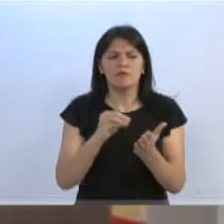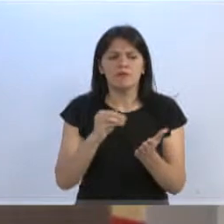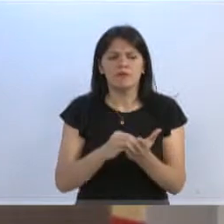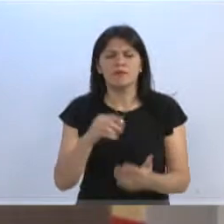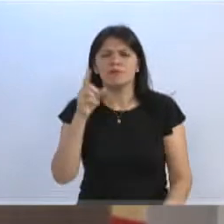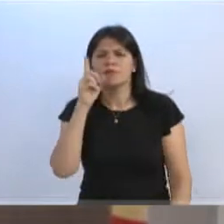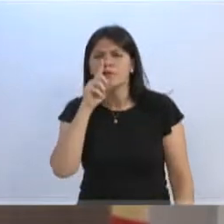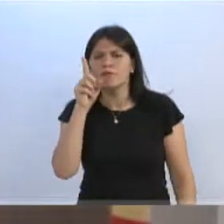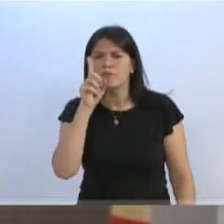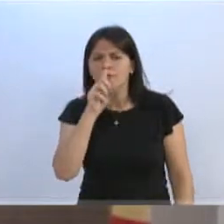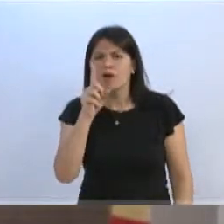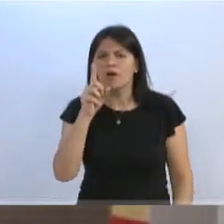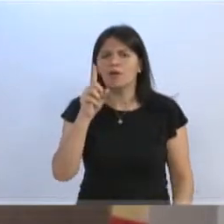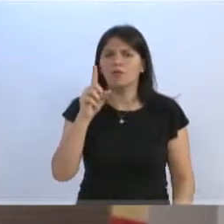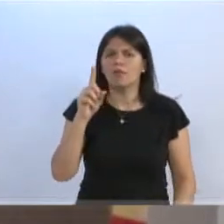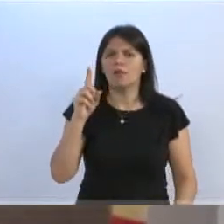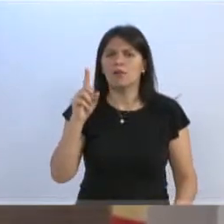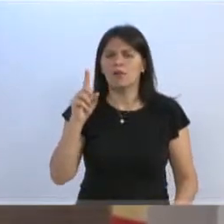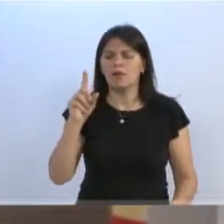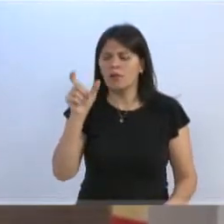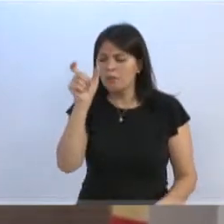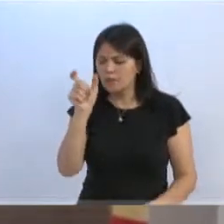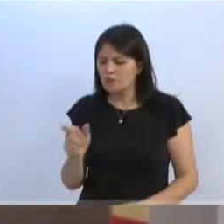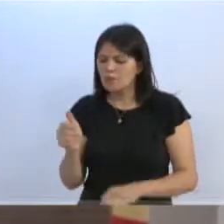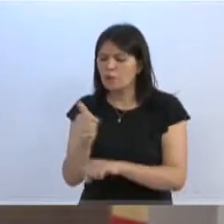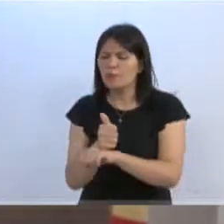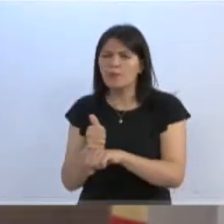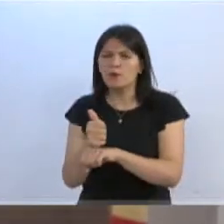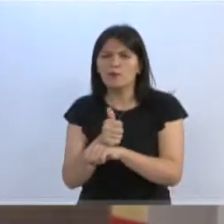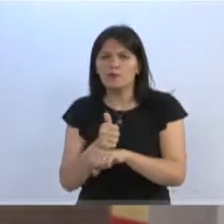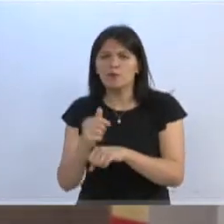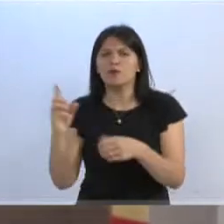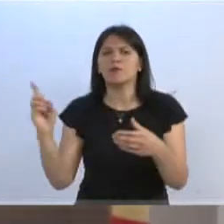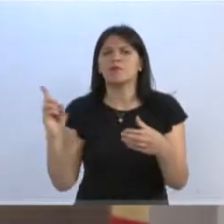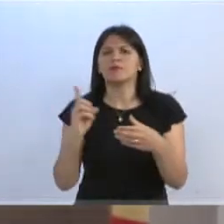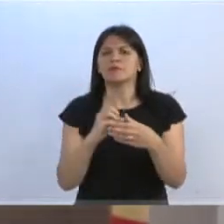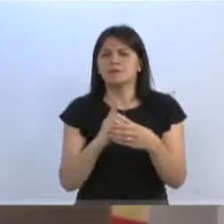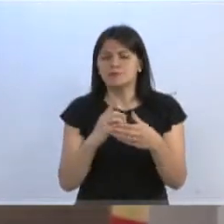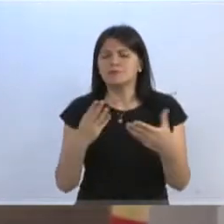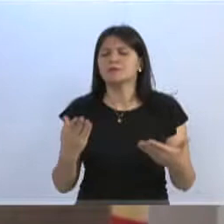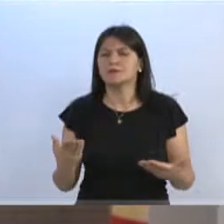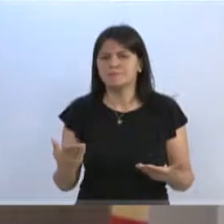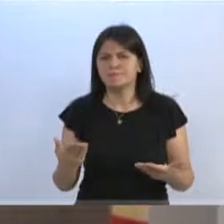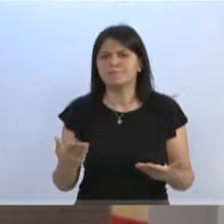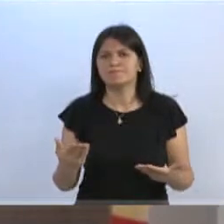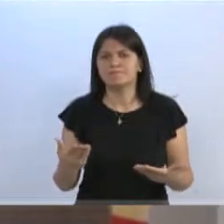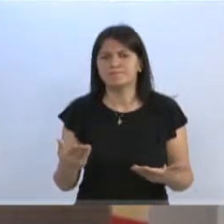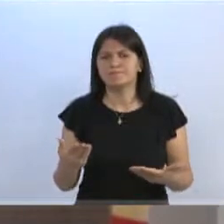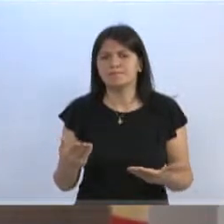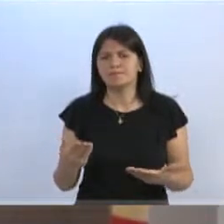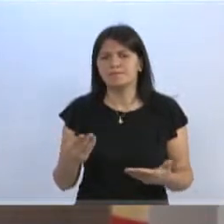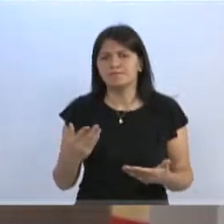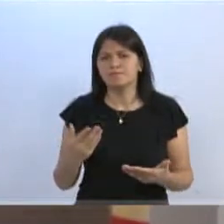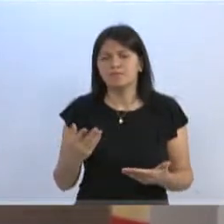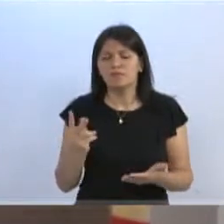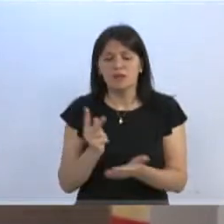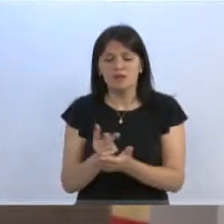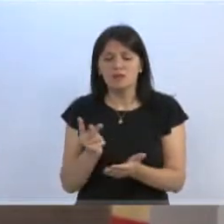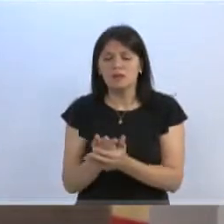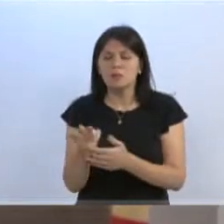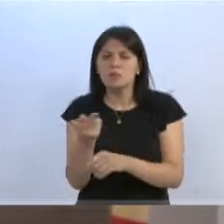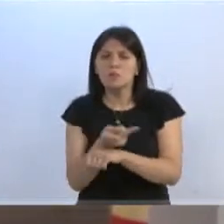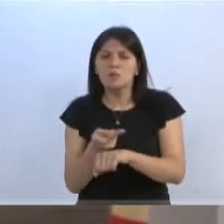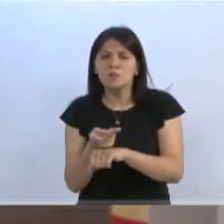para fazer frente à demanda legítima do consumidor que se socorre do